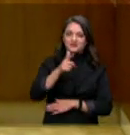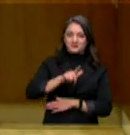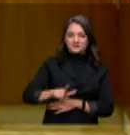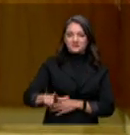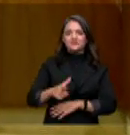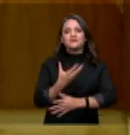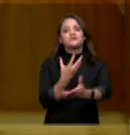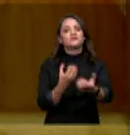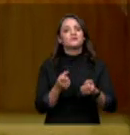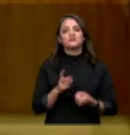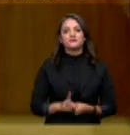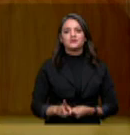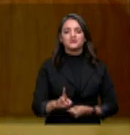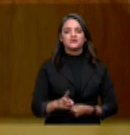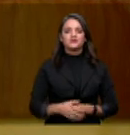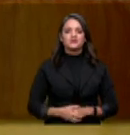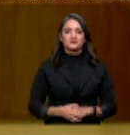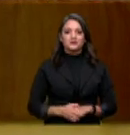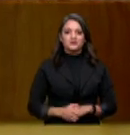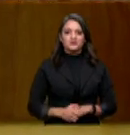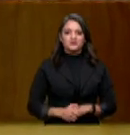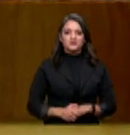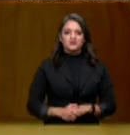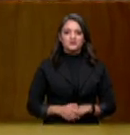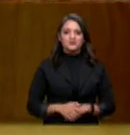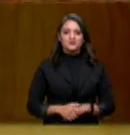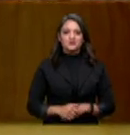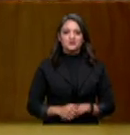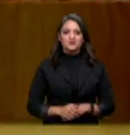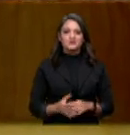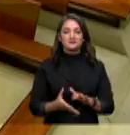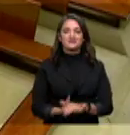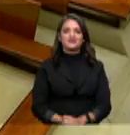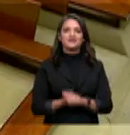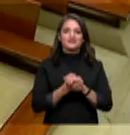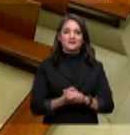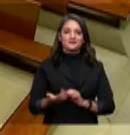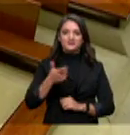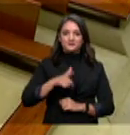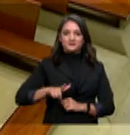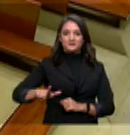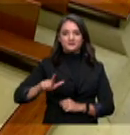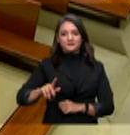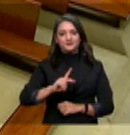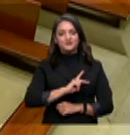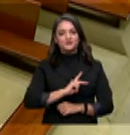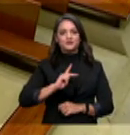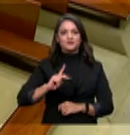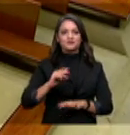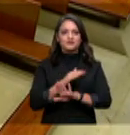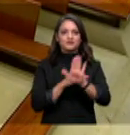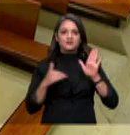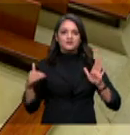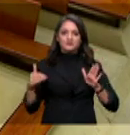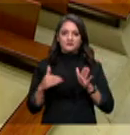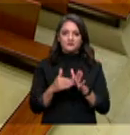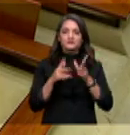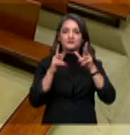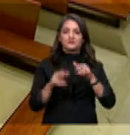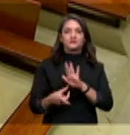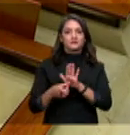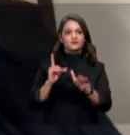palavra. Reitero minhas saudações, senhor presidente, a todos, como já o havia